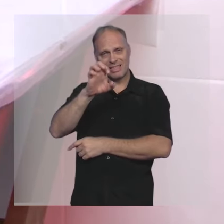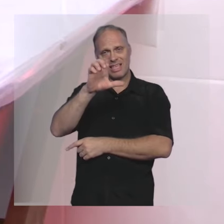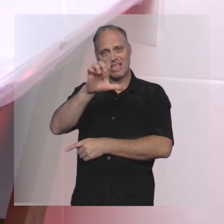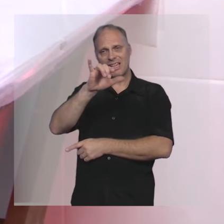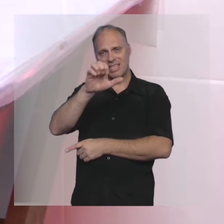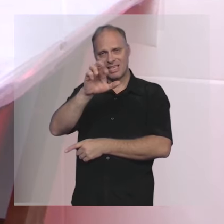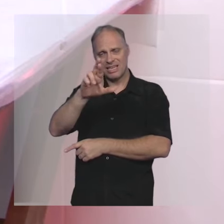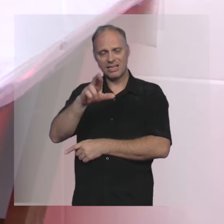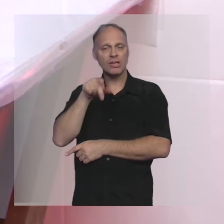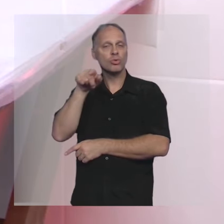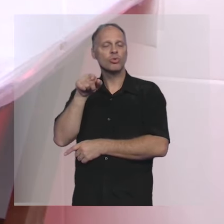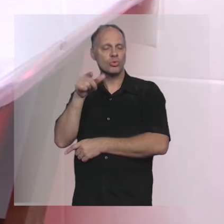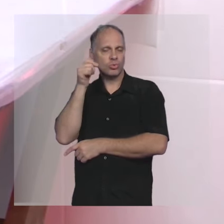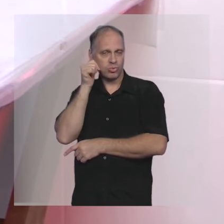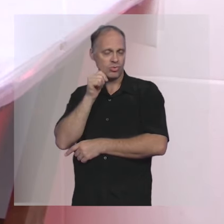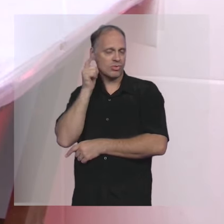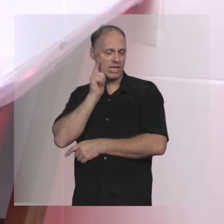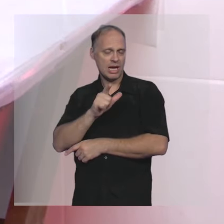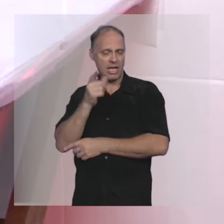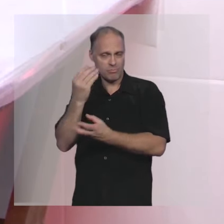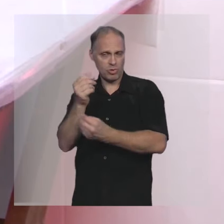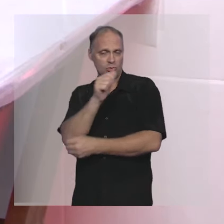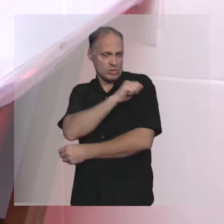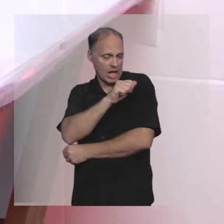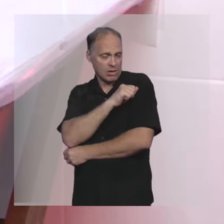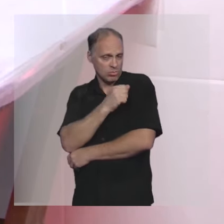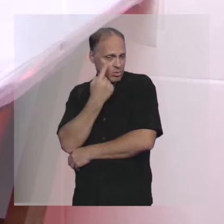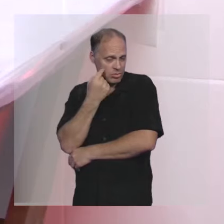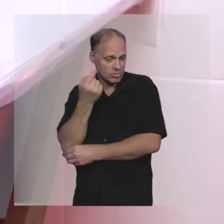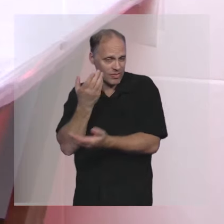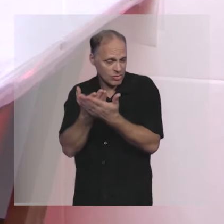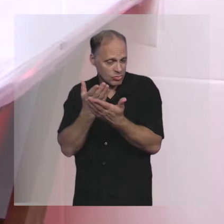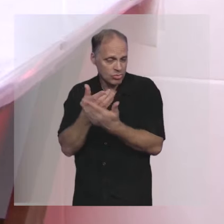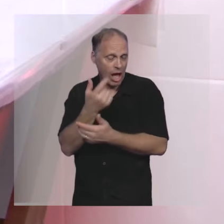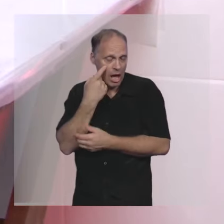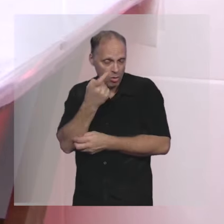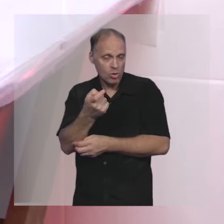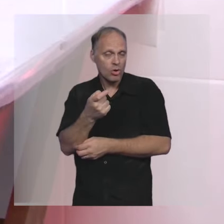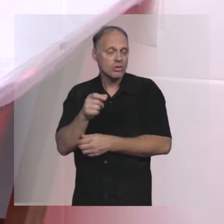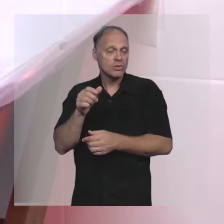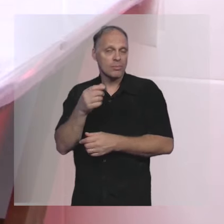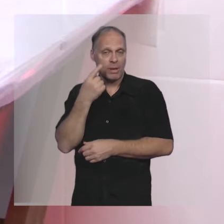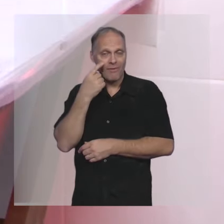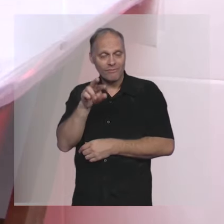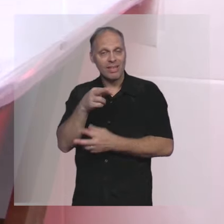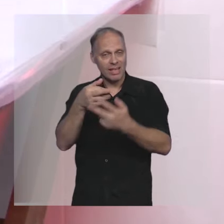Dona Edir, a senhora recebe muitos alunos? Como é que... Eu